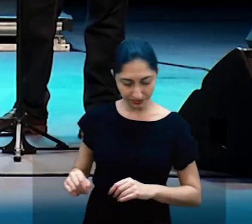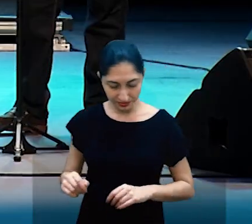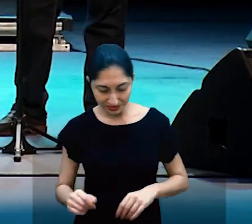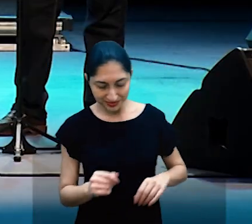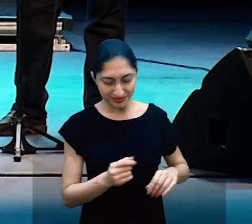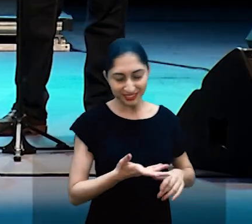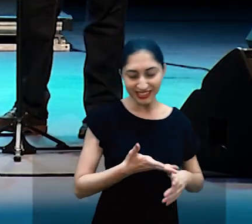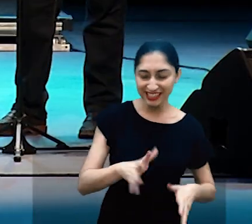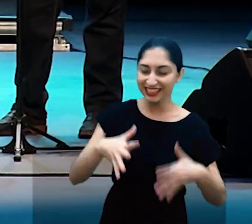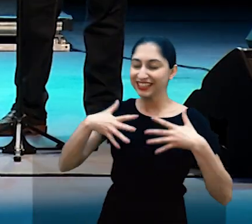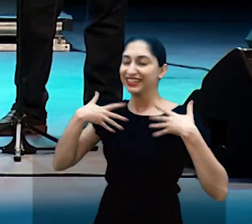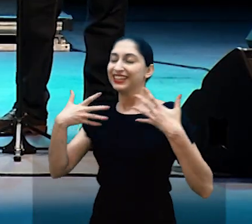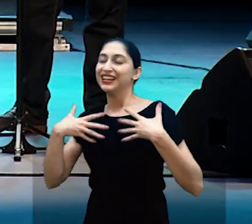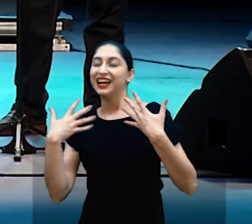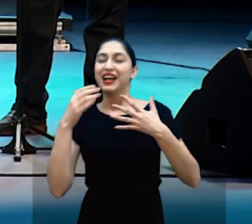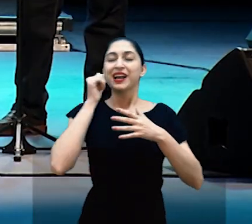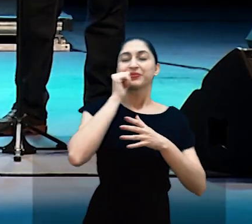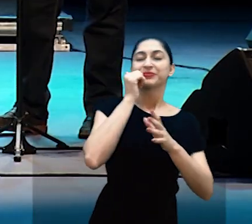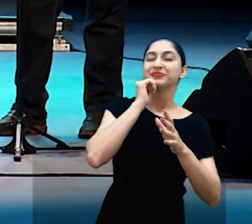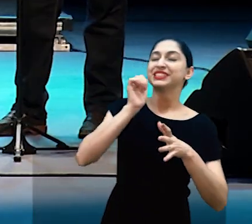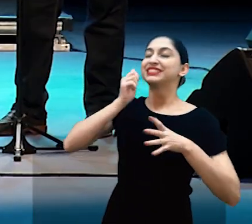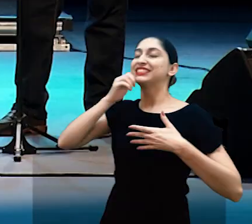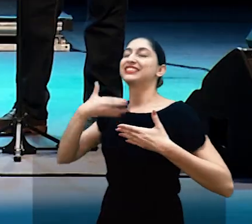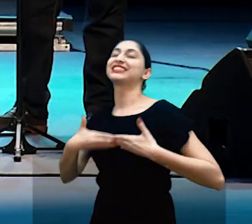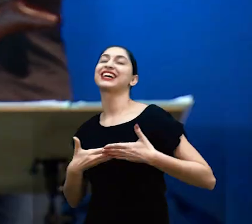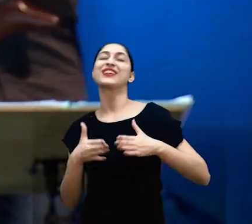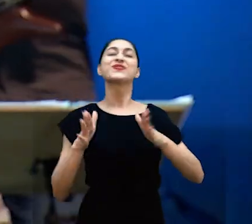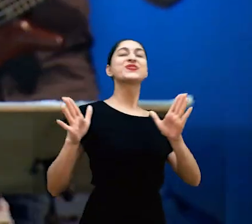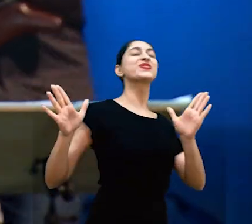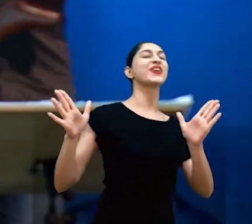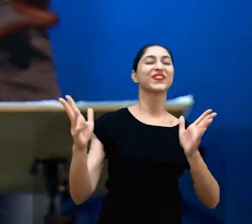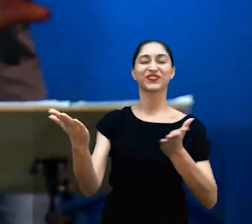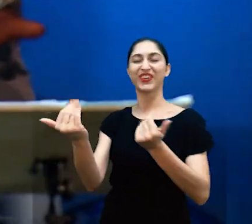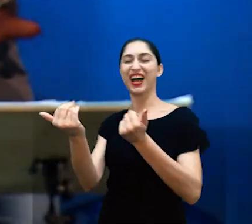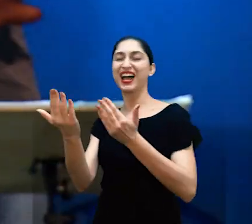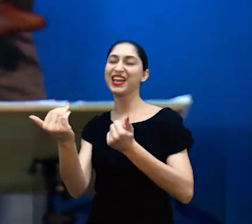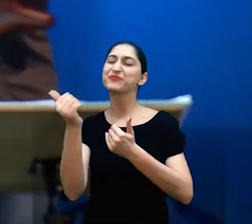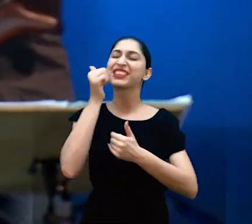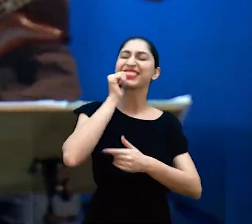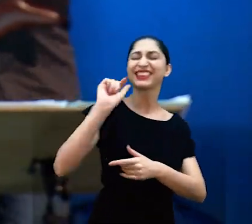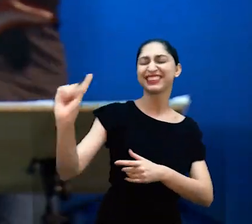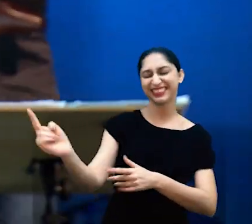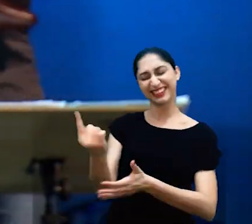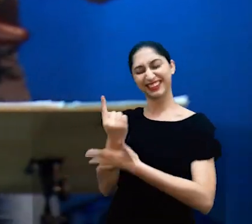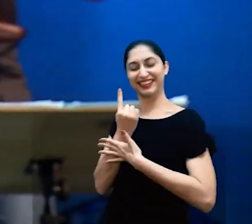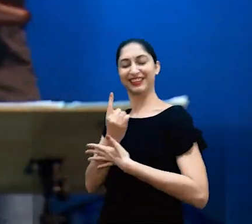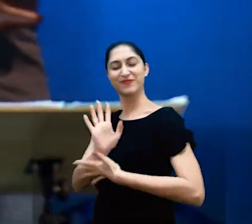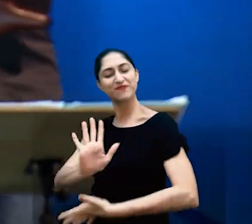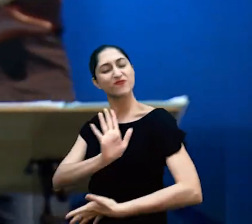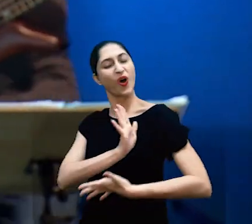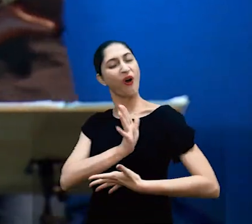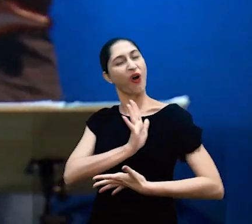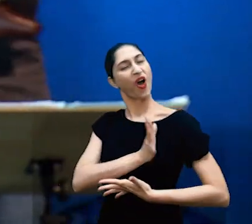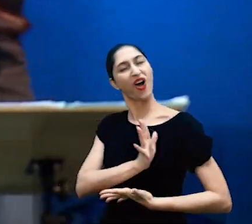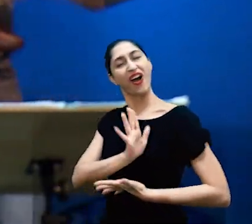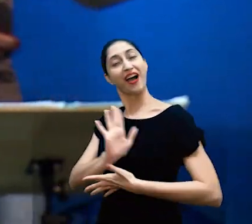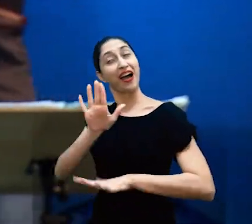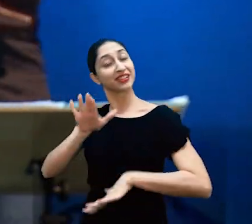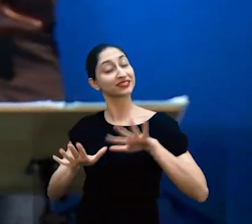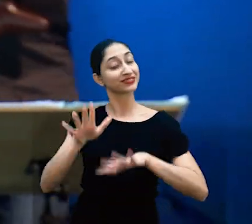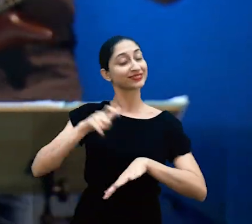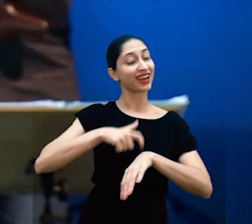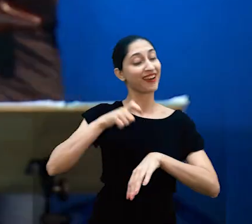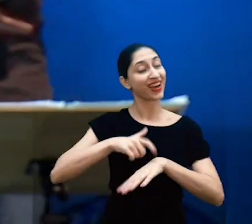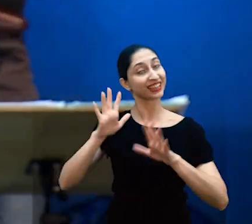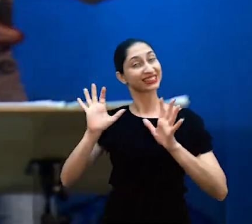É o encanto, menina, que desabrocha. Vem cá, menina, festa do meu coração. Quem sabe agora seja